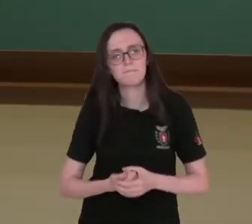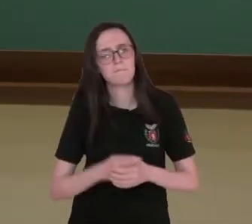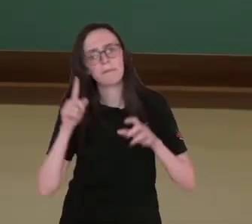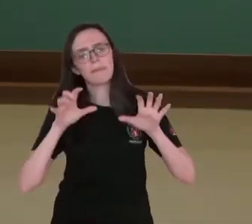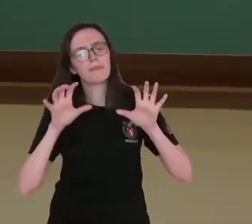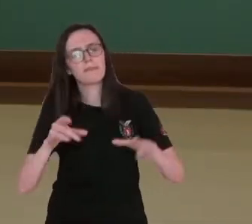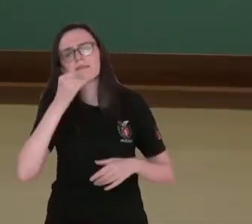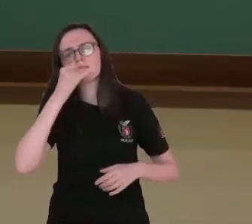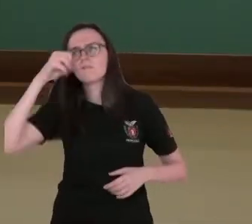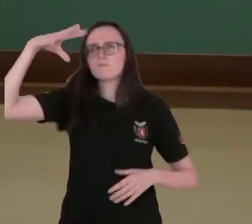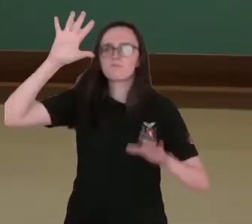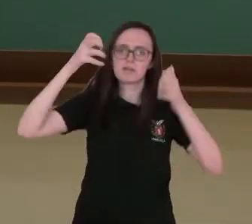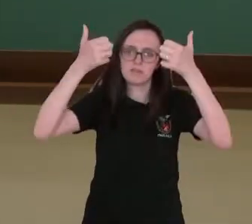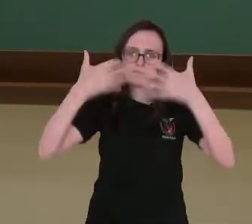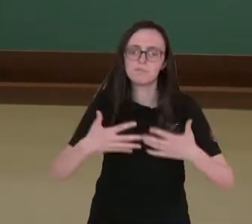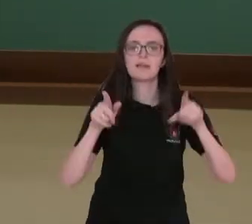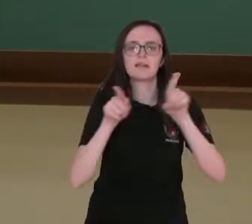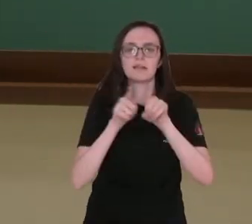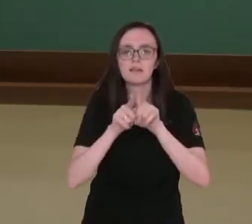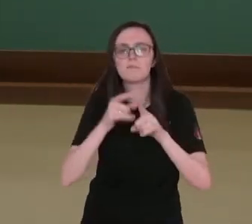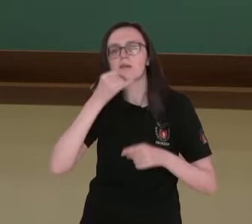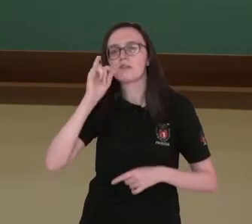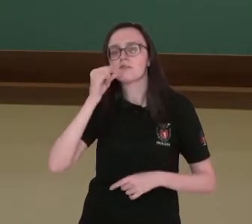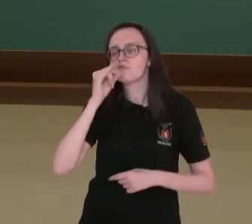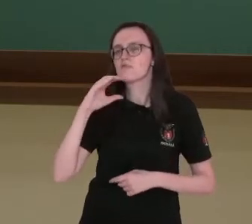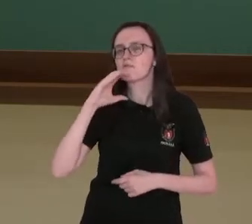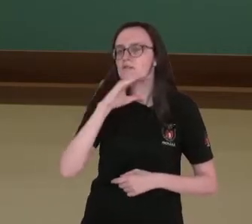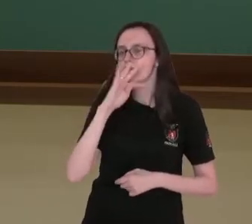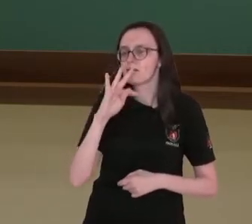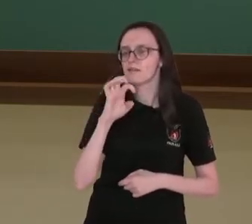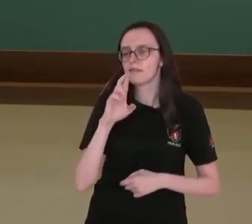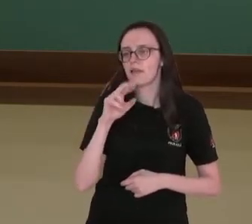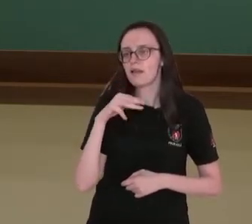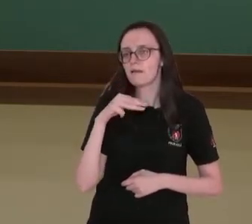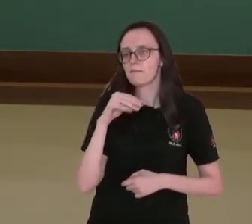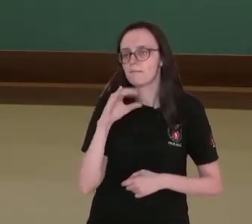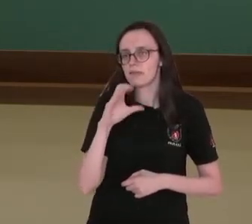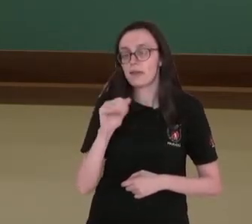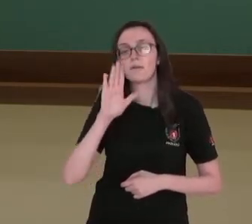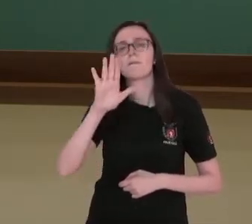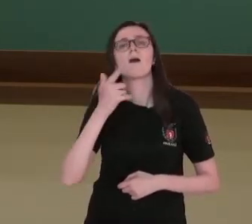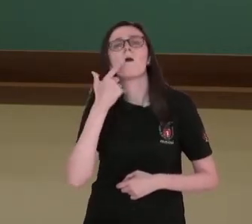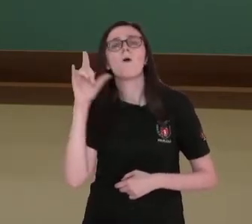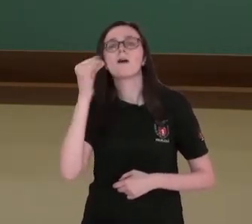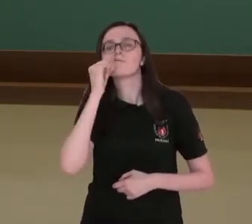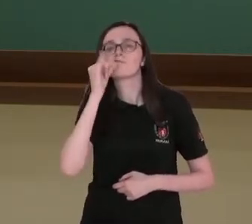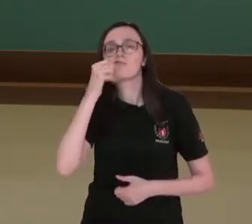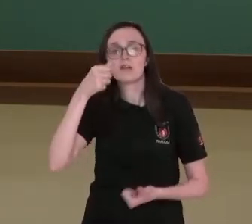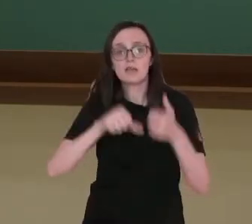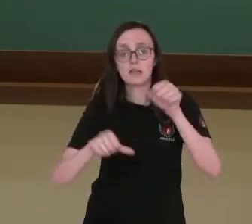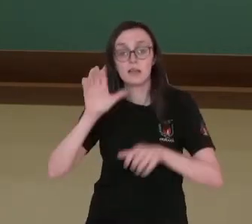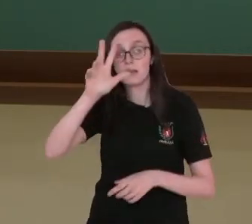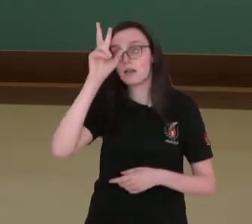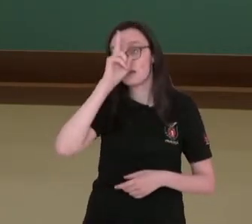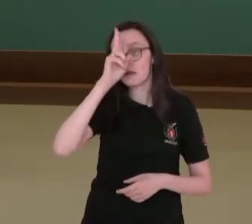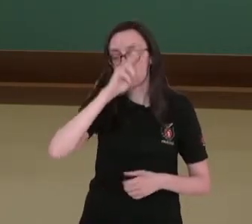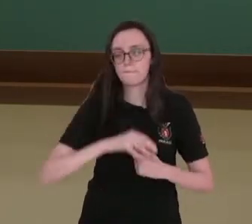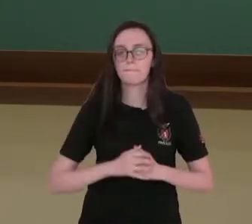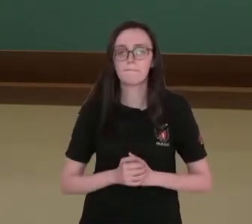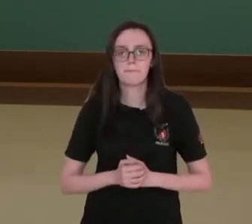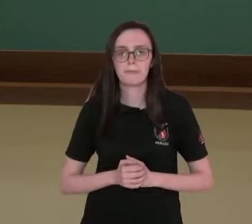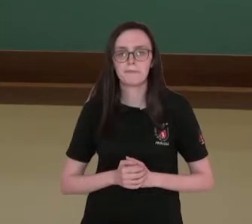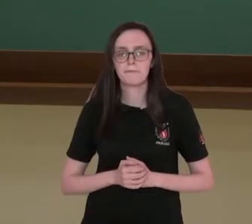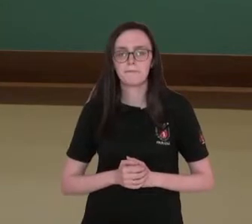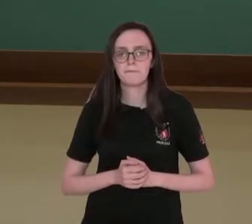energia elétrica eu já mencionei, e a térmica também. Pessoal, a energia química, lembre-se, a química você tem